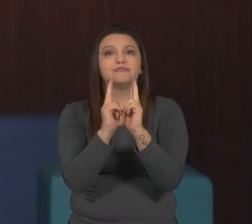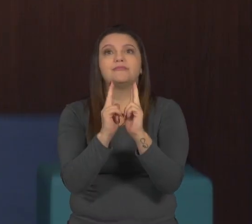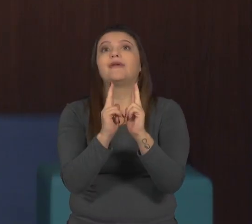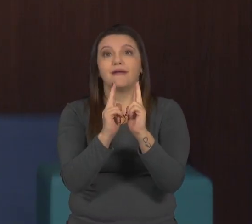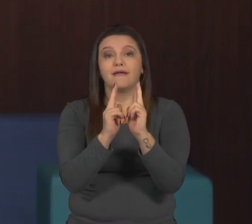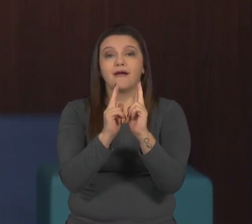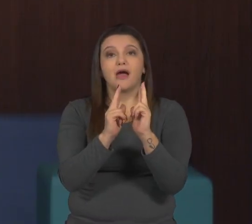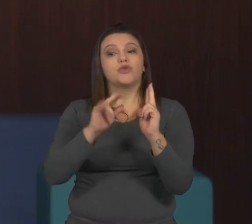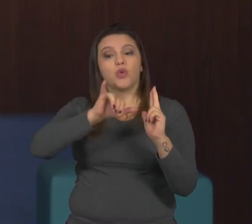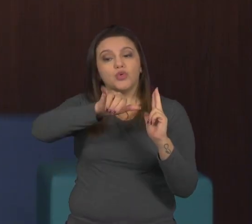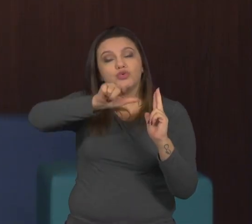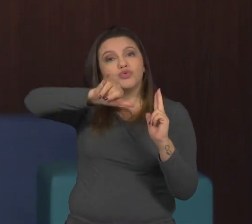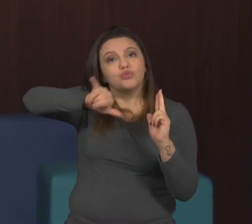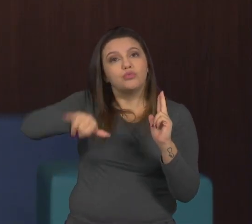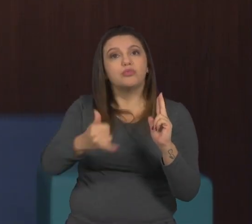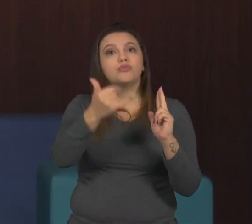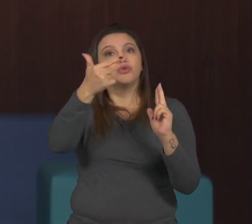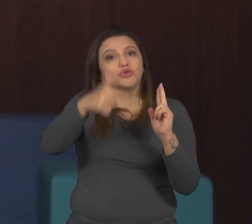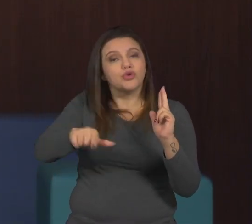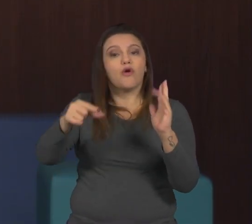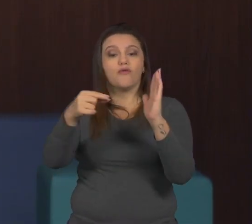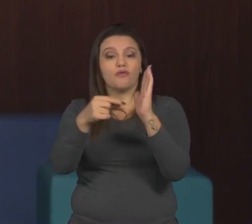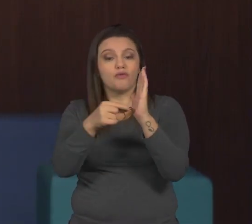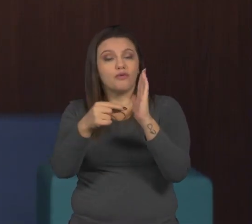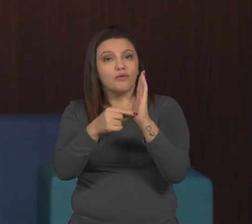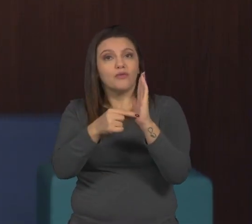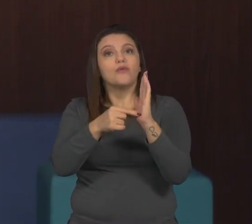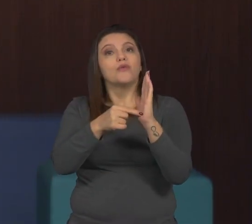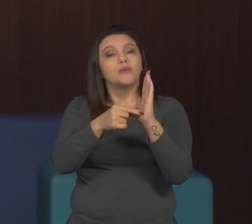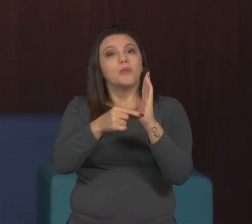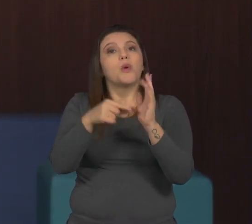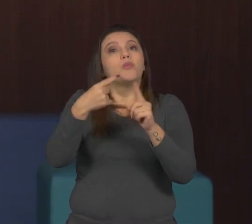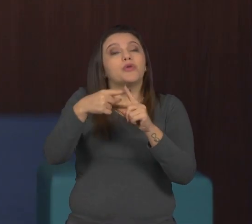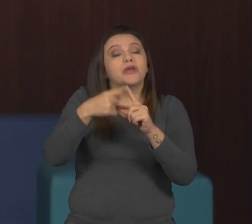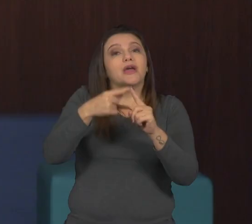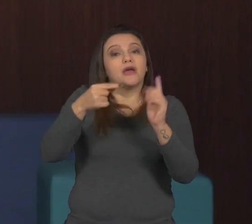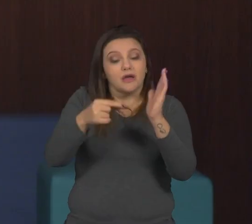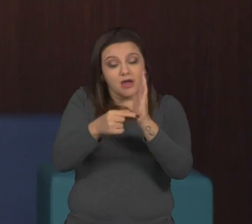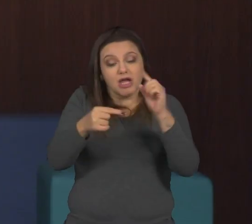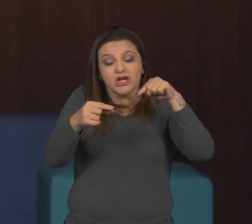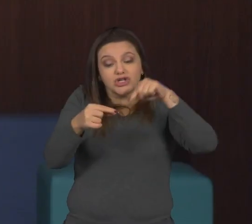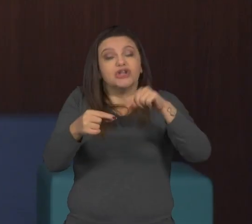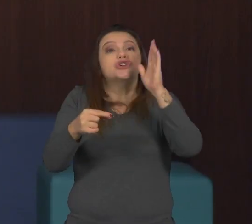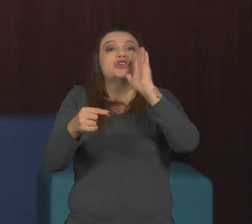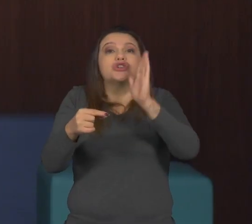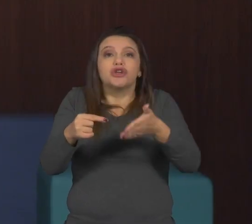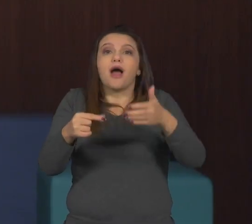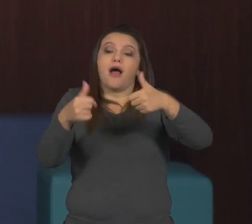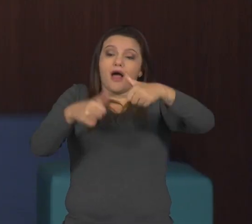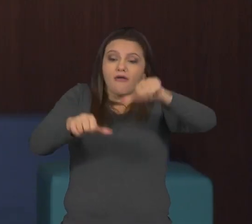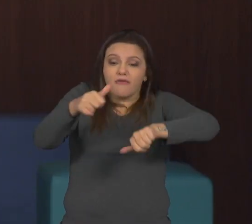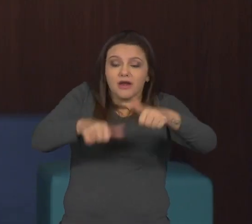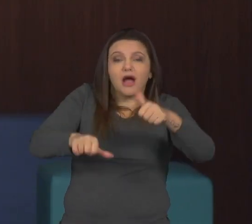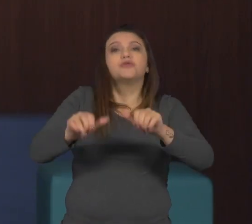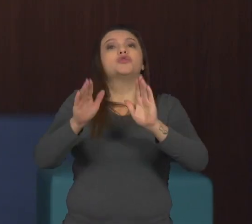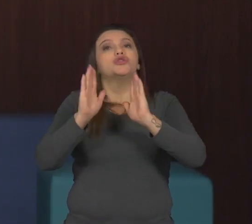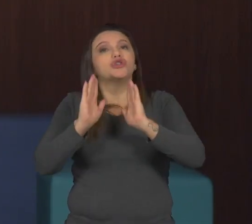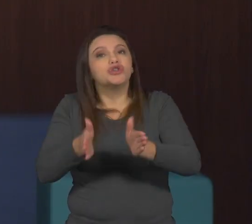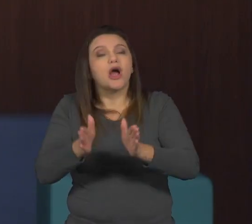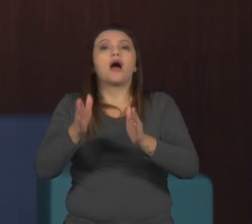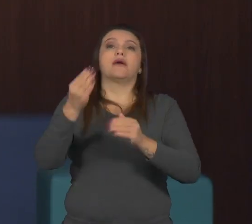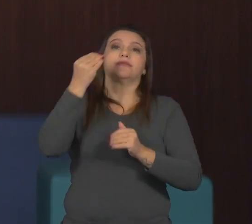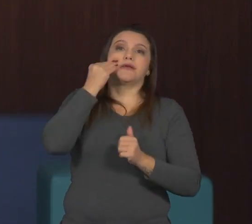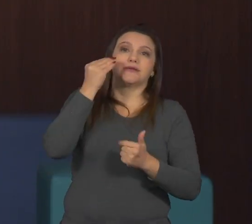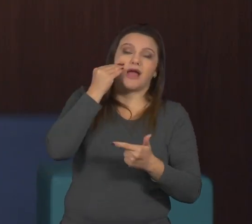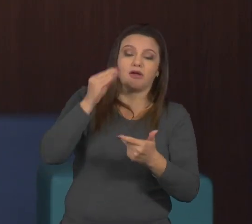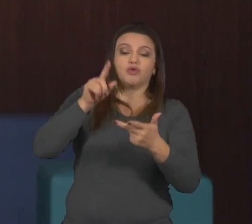foi validado, já foi avaliado, já foi testado, já foi verificado N vezes